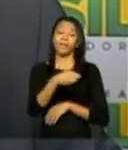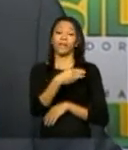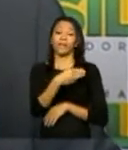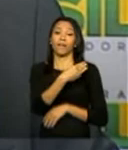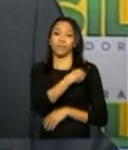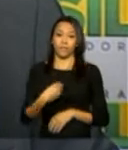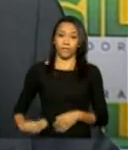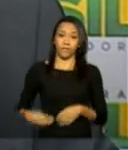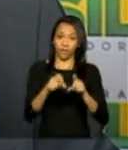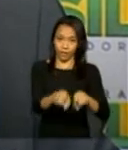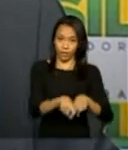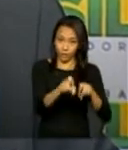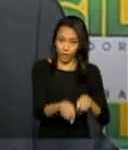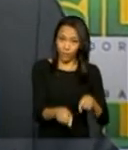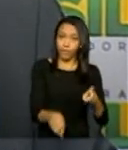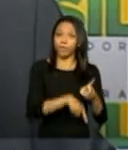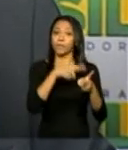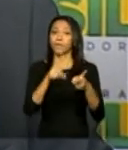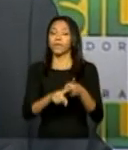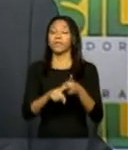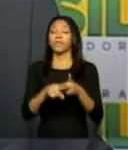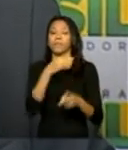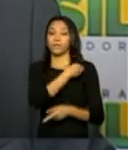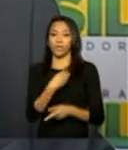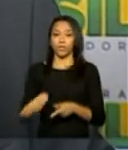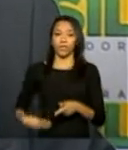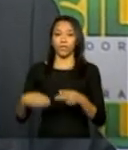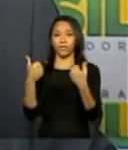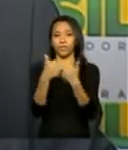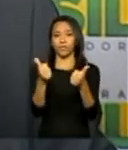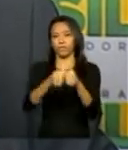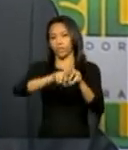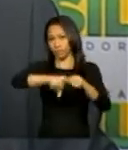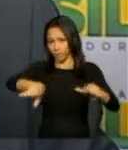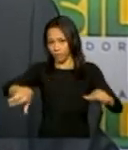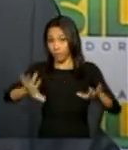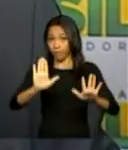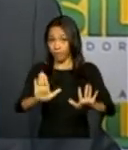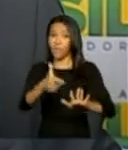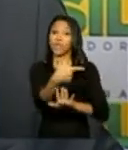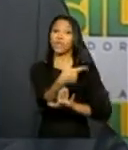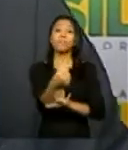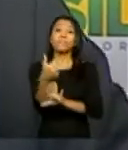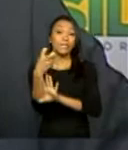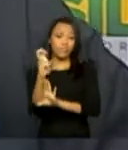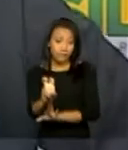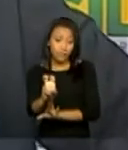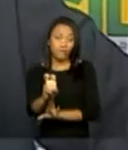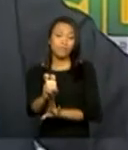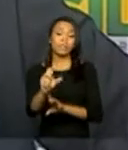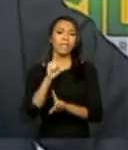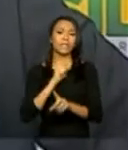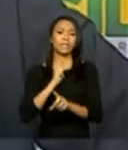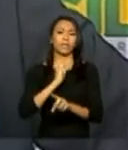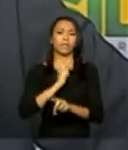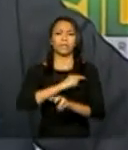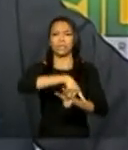Agricultura e do ministro dos Transportes. Para 2015, temos